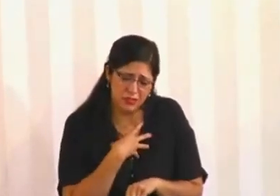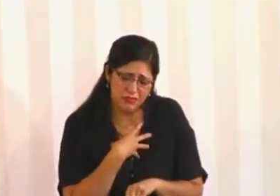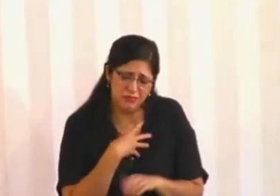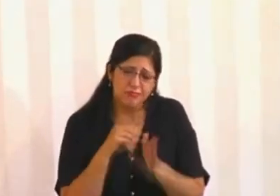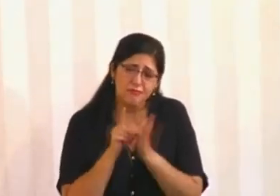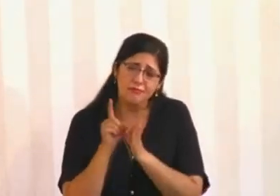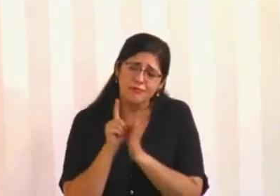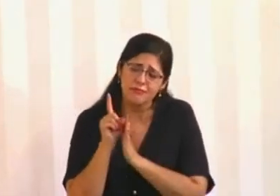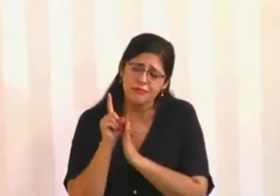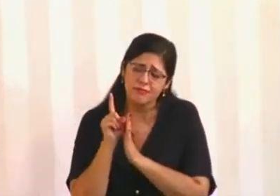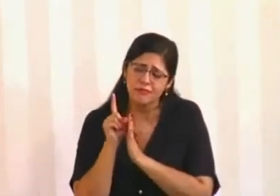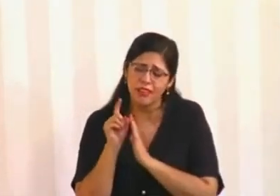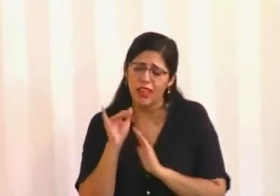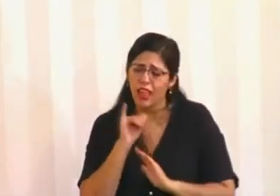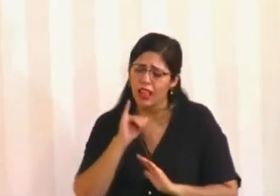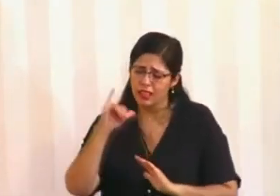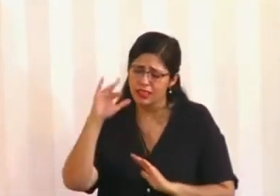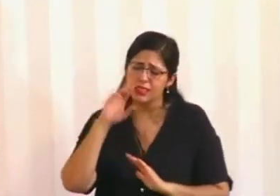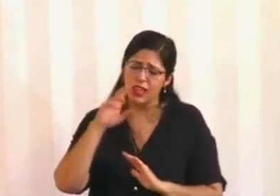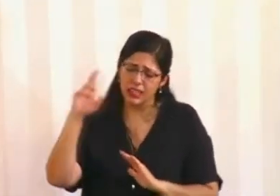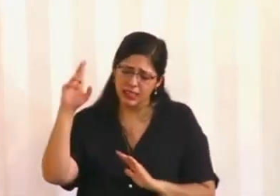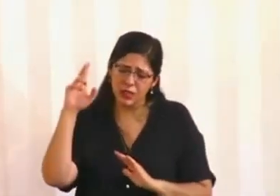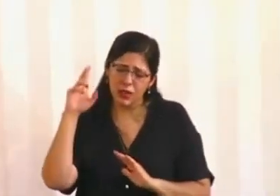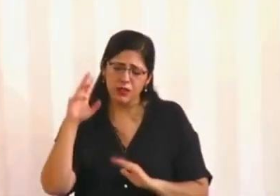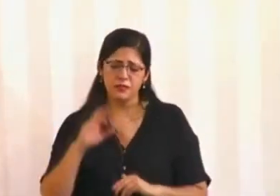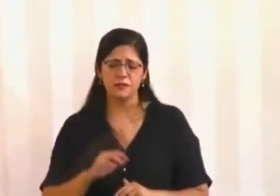Mas ouça também a voz dEle, porque Ele quer falar com você.